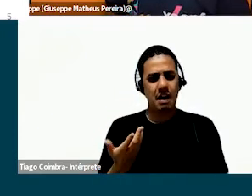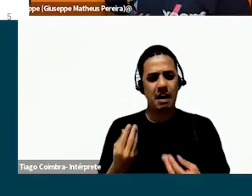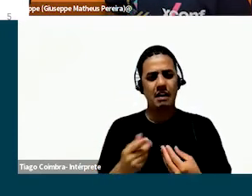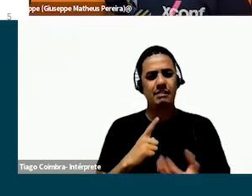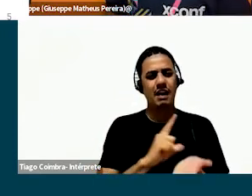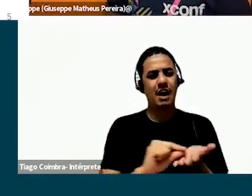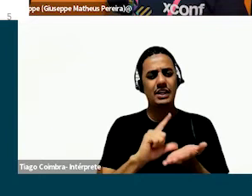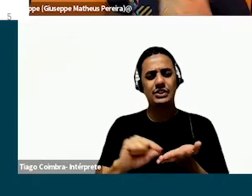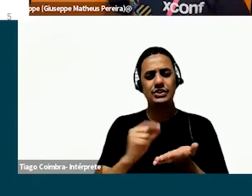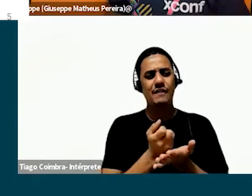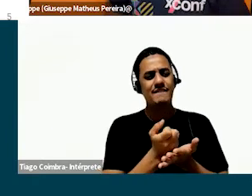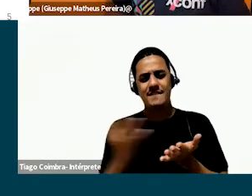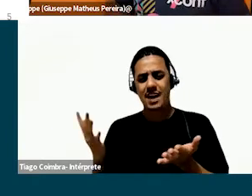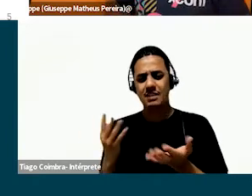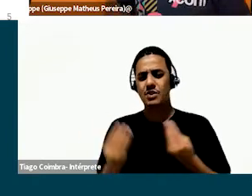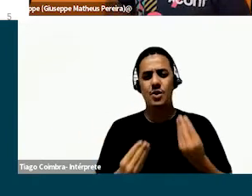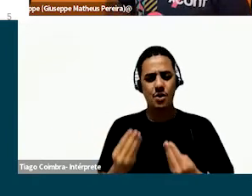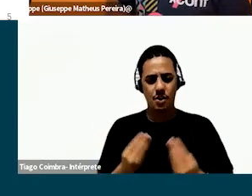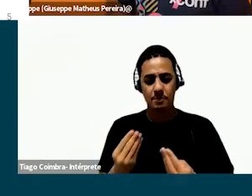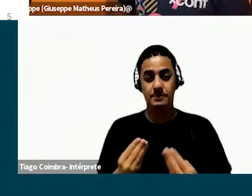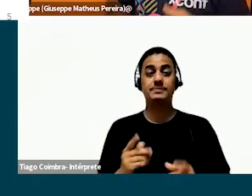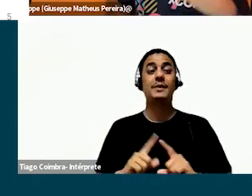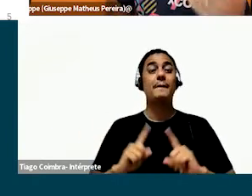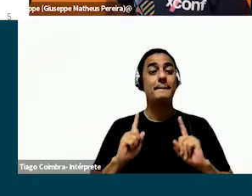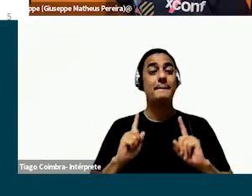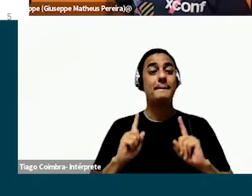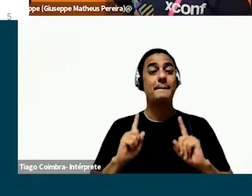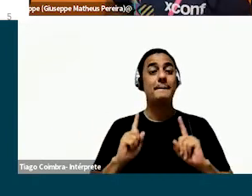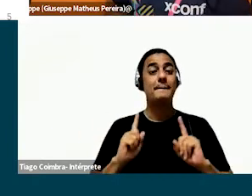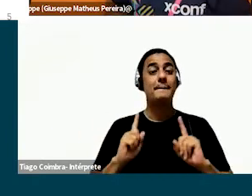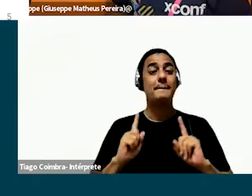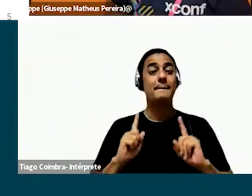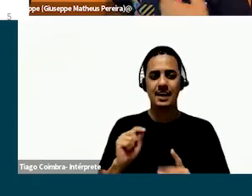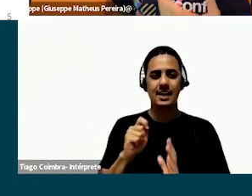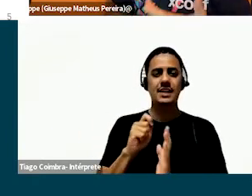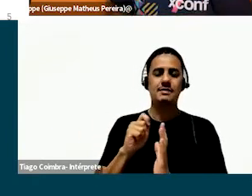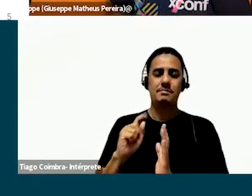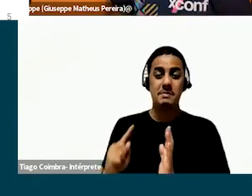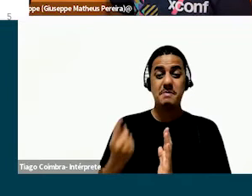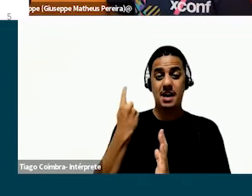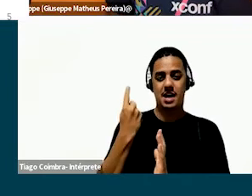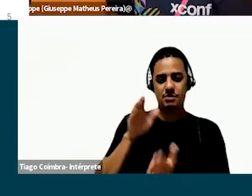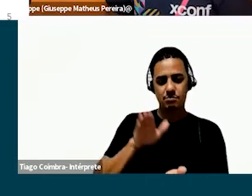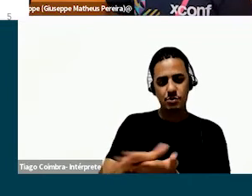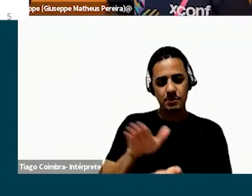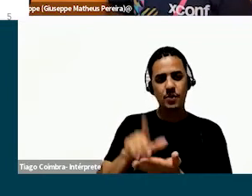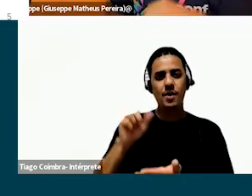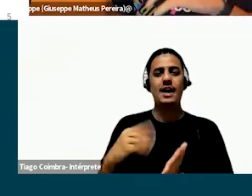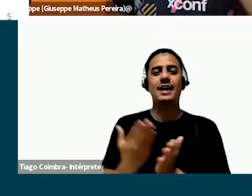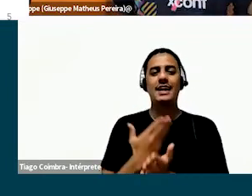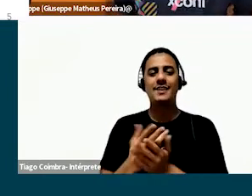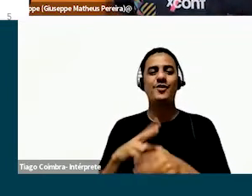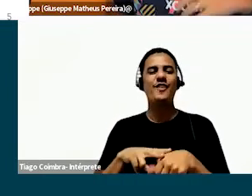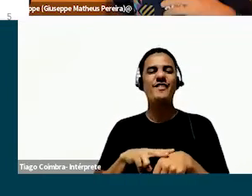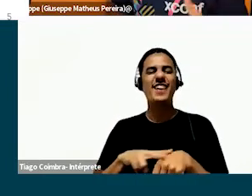sobre. Mas o que eu queria trazer sobre isso é que ele foi originalmente escrito nesse livro verde, né? Que muita gente diz o